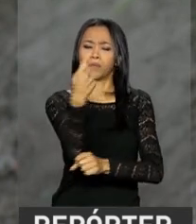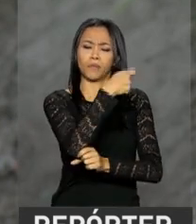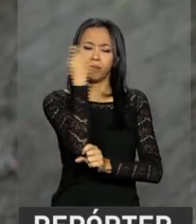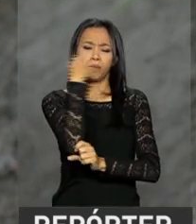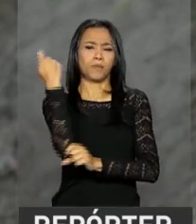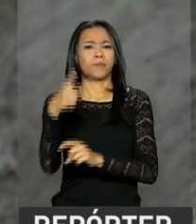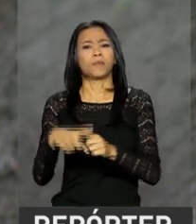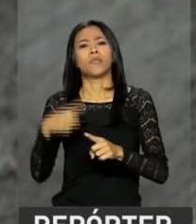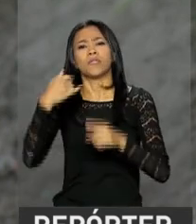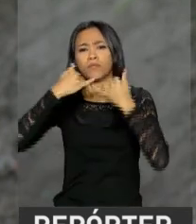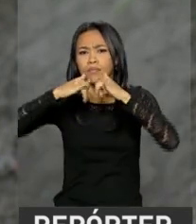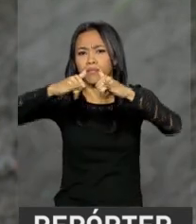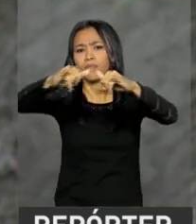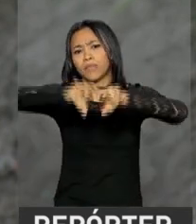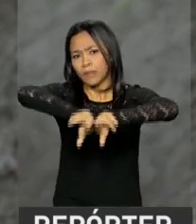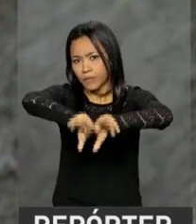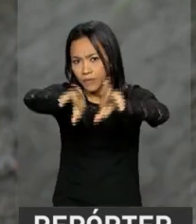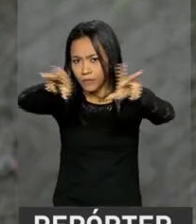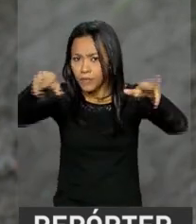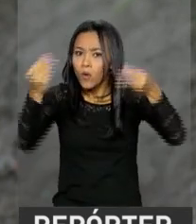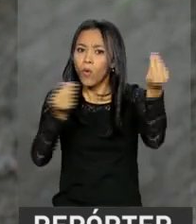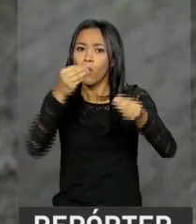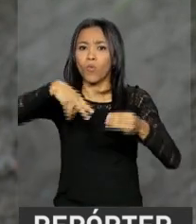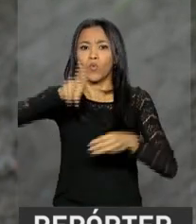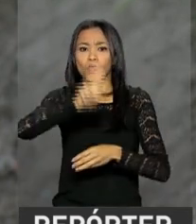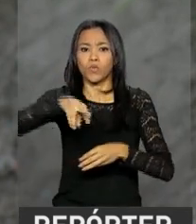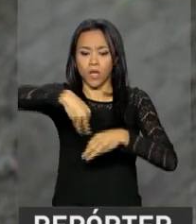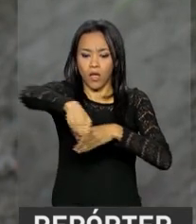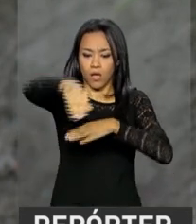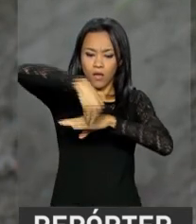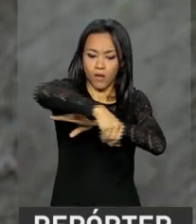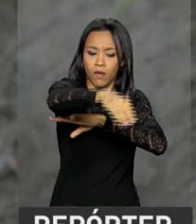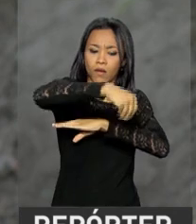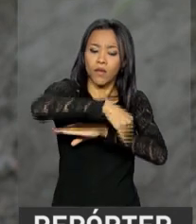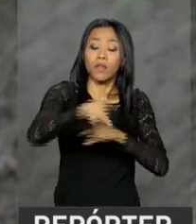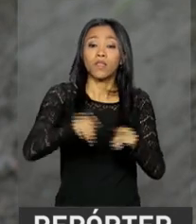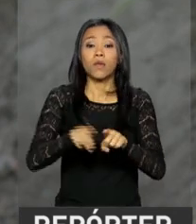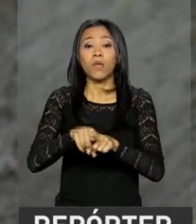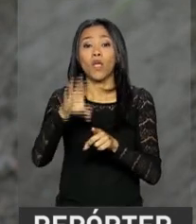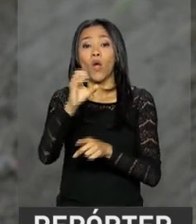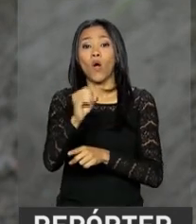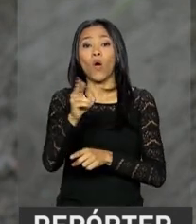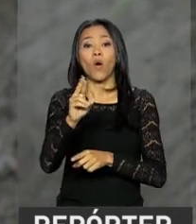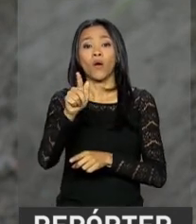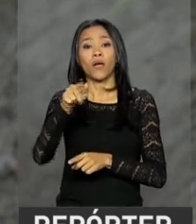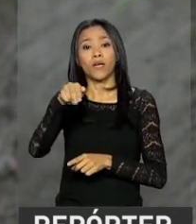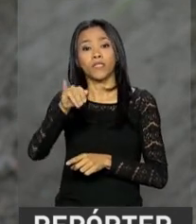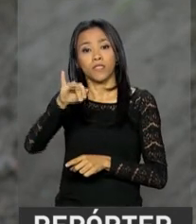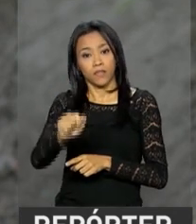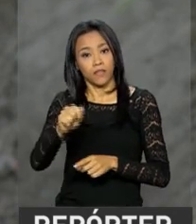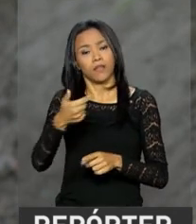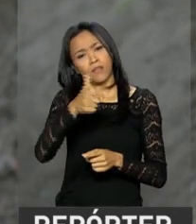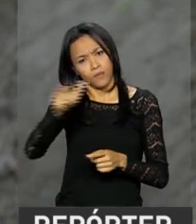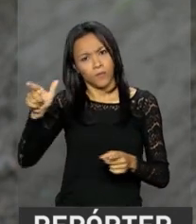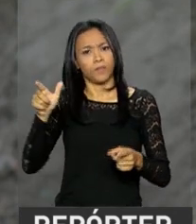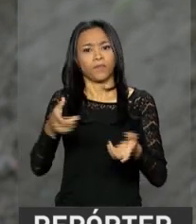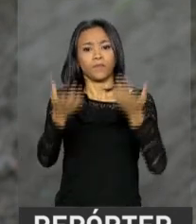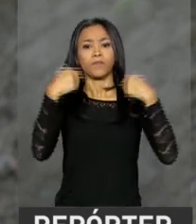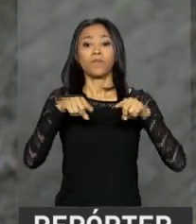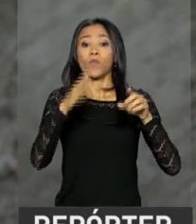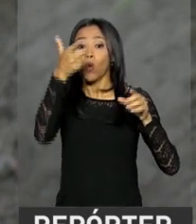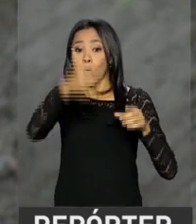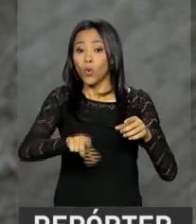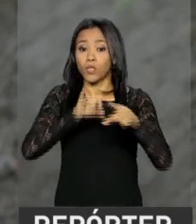e práticas sustentáveis de manejo do solo e também para a produção orgânica e ações de agroecologia nas demais linhas